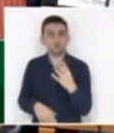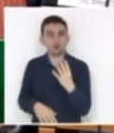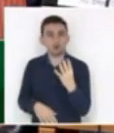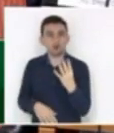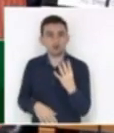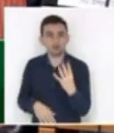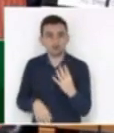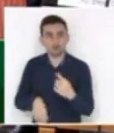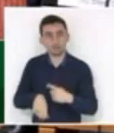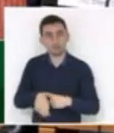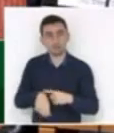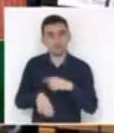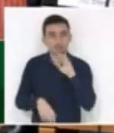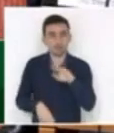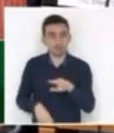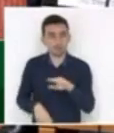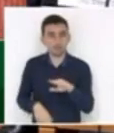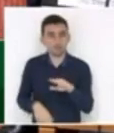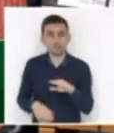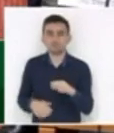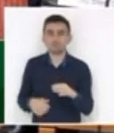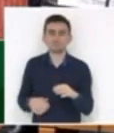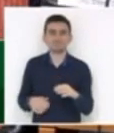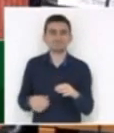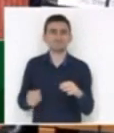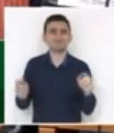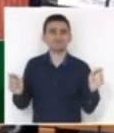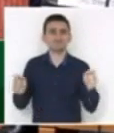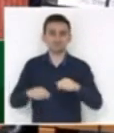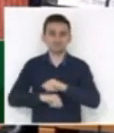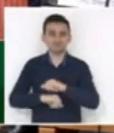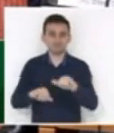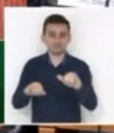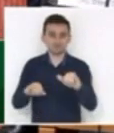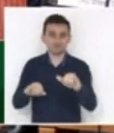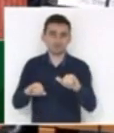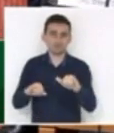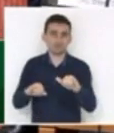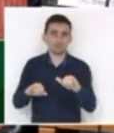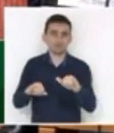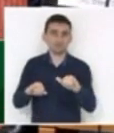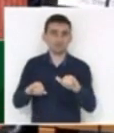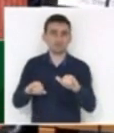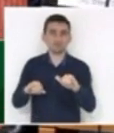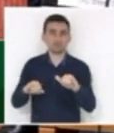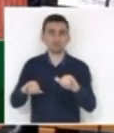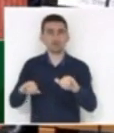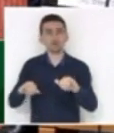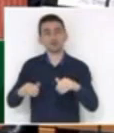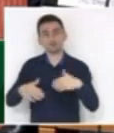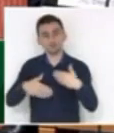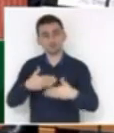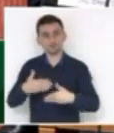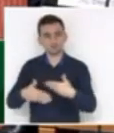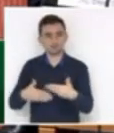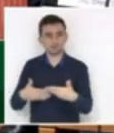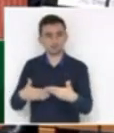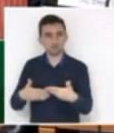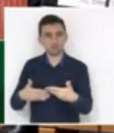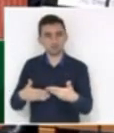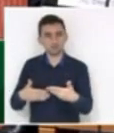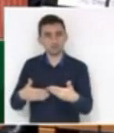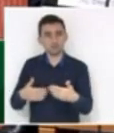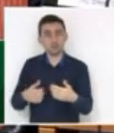qualquer situação que houvesse. Para que não ocorra de novo, pelo menos do próximo